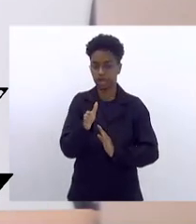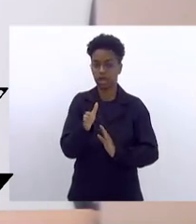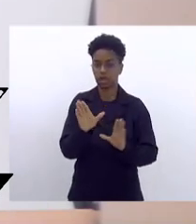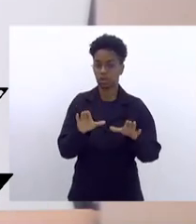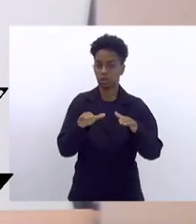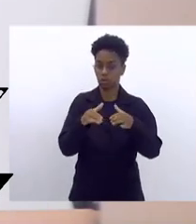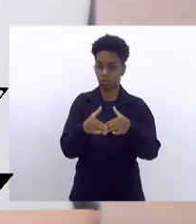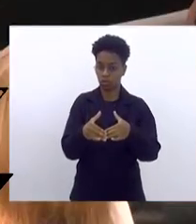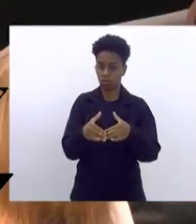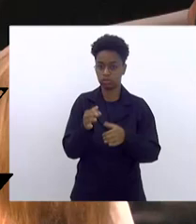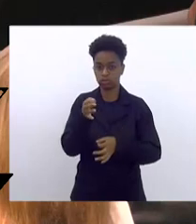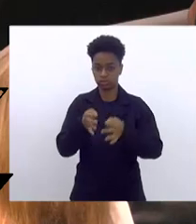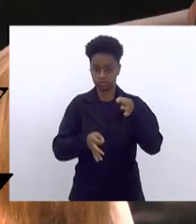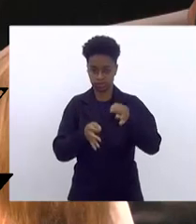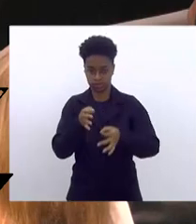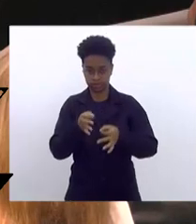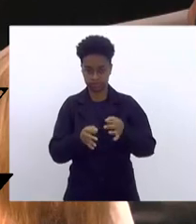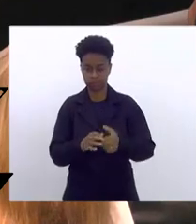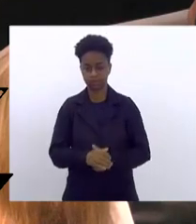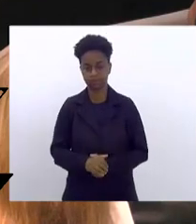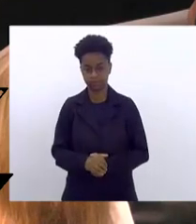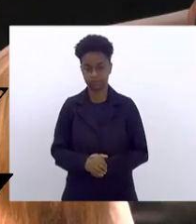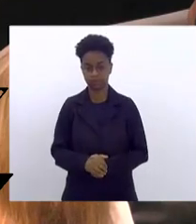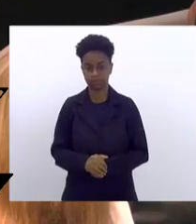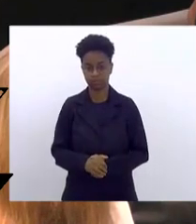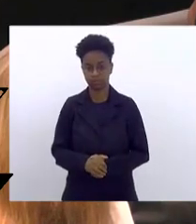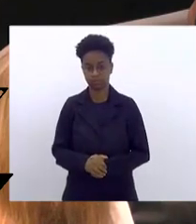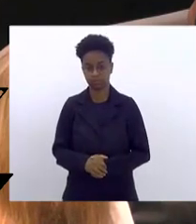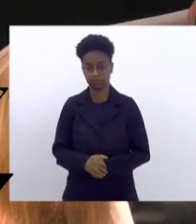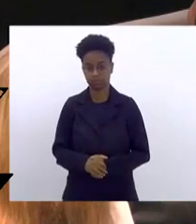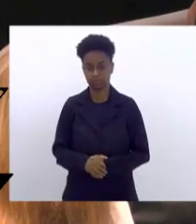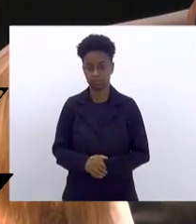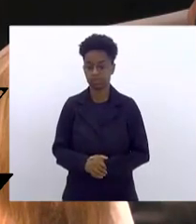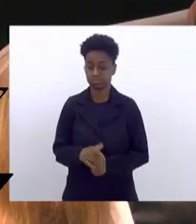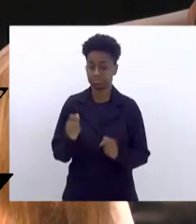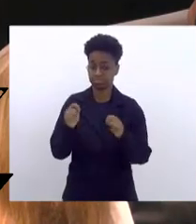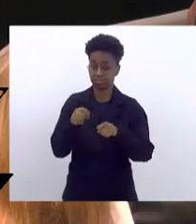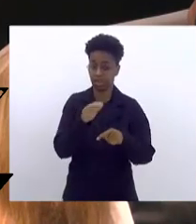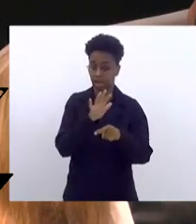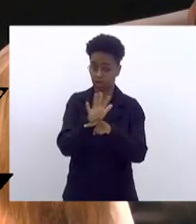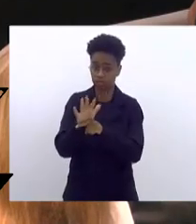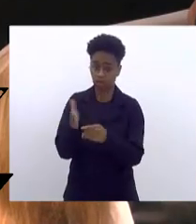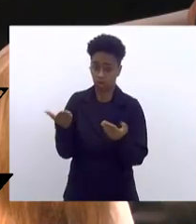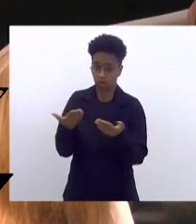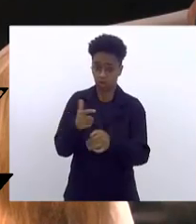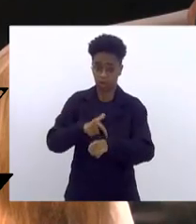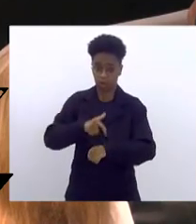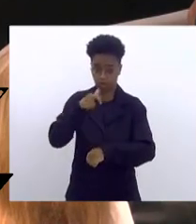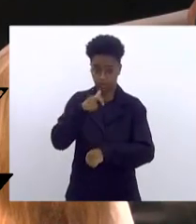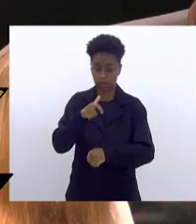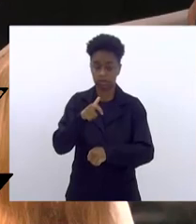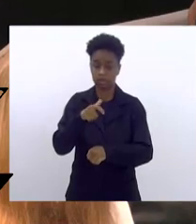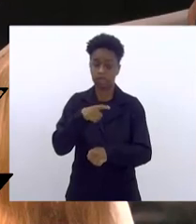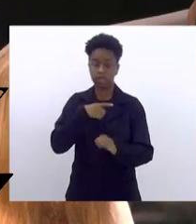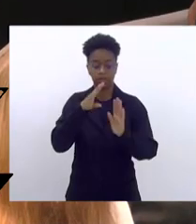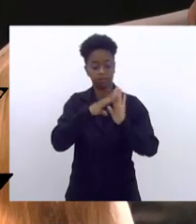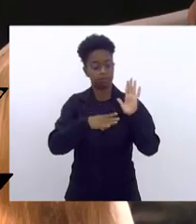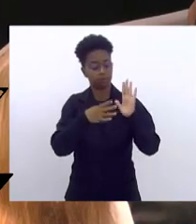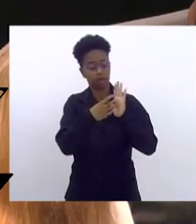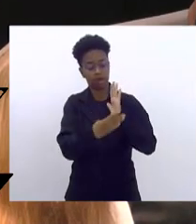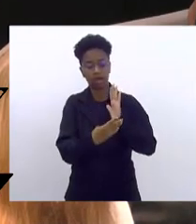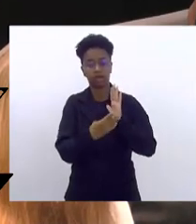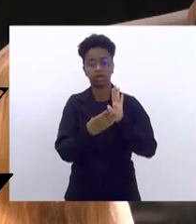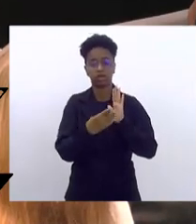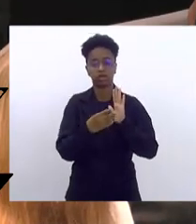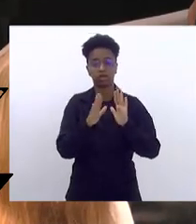comissão de construção e justiça deputada Carla que vem contribuir com esse momento que inclui na rotina escolar instituições